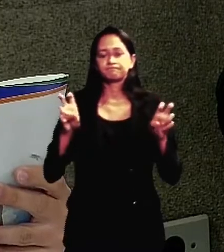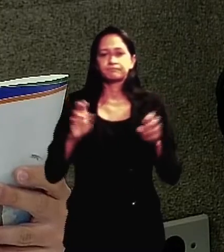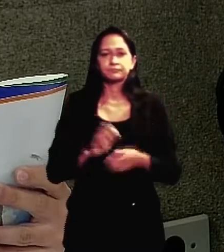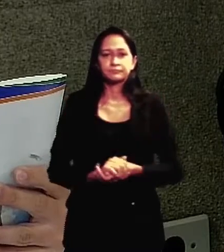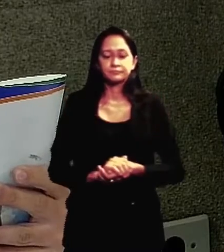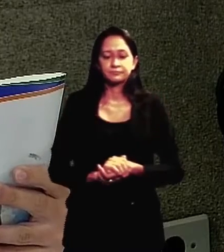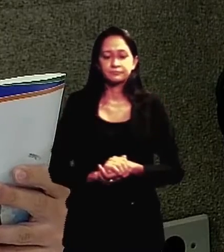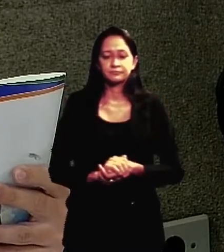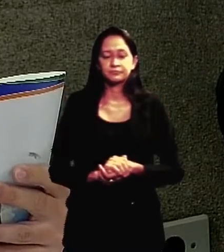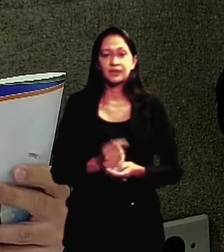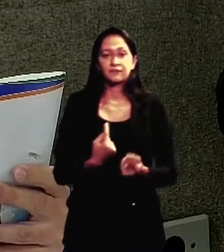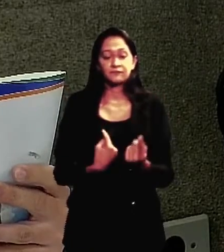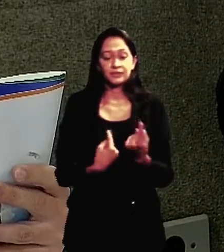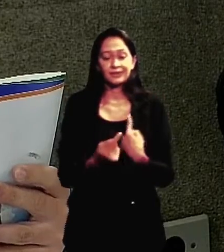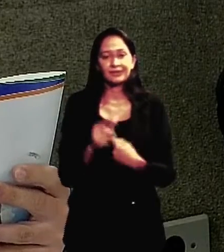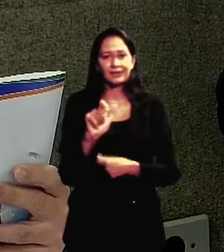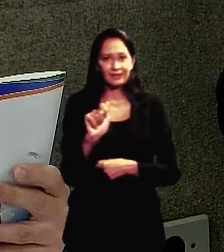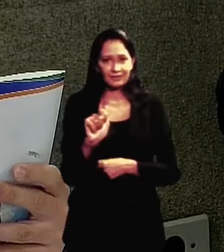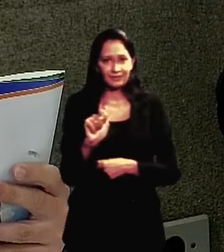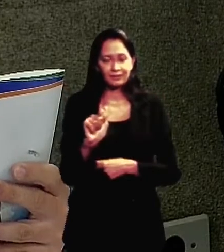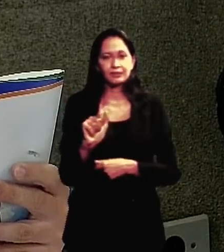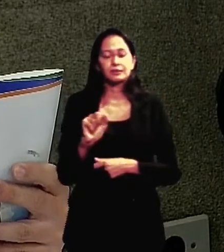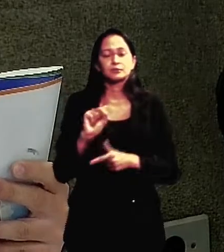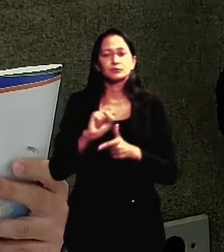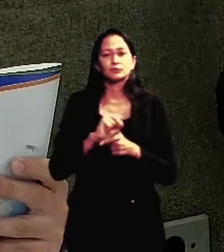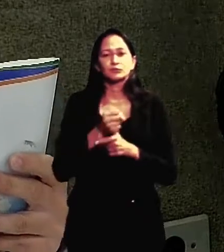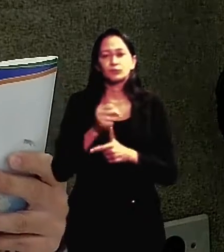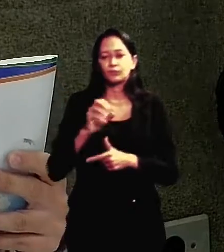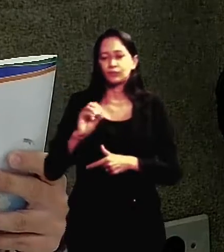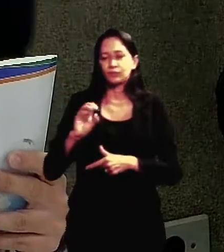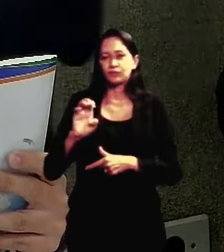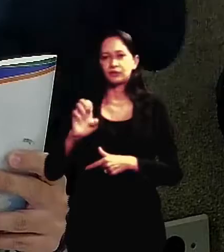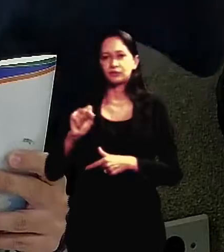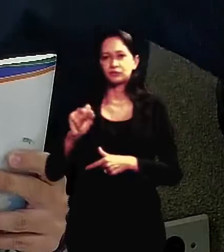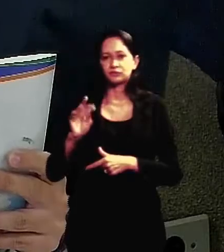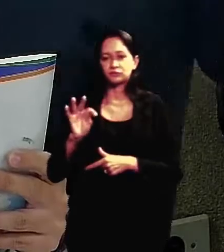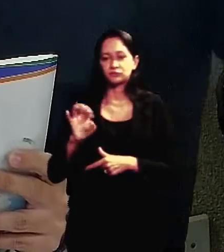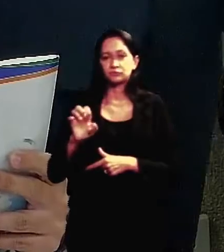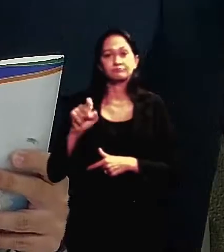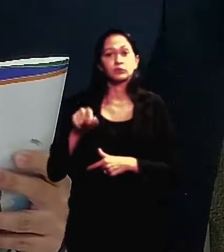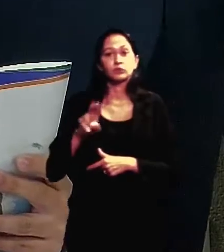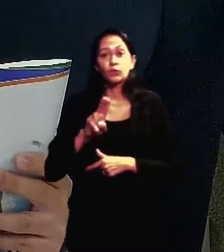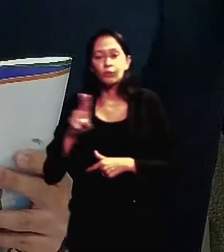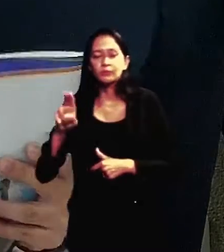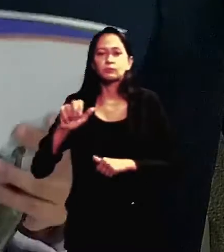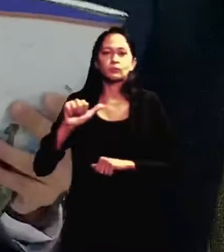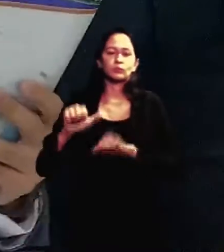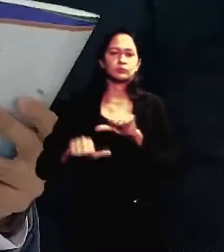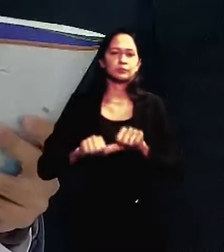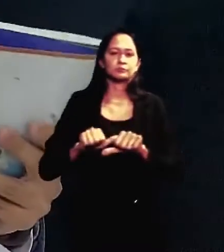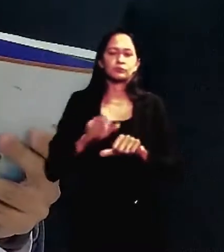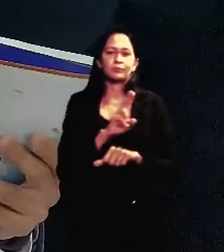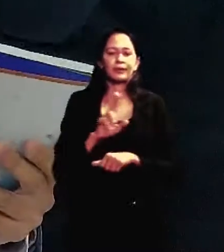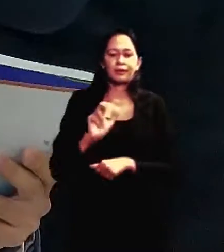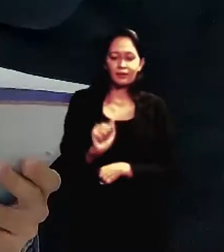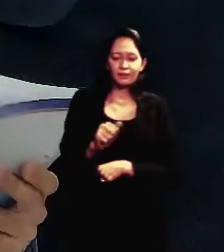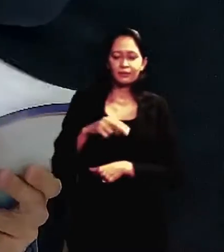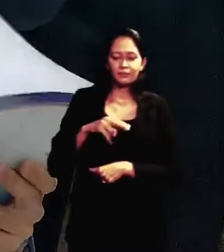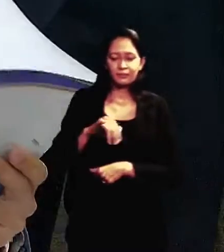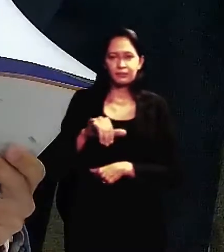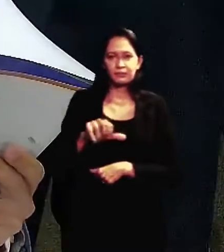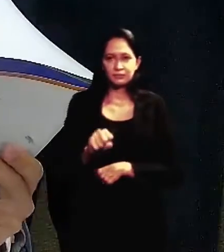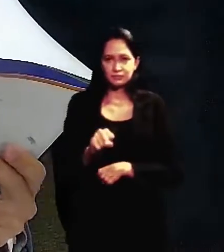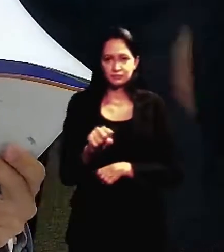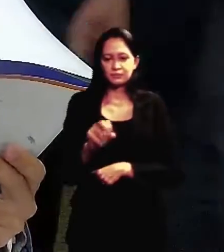nome da Avenida A, que fica localizada no setor oeste, para a Avenida Dr. Anis Hassi.